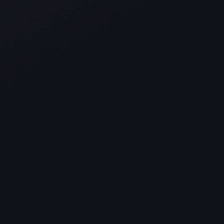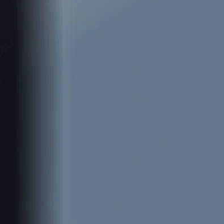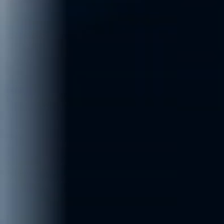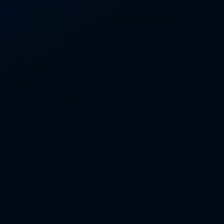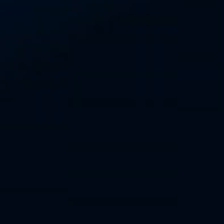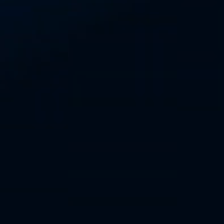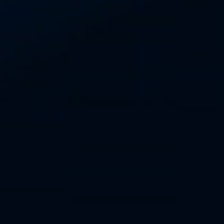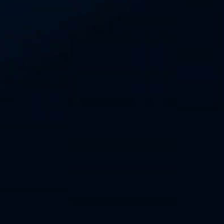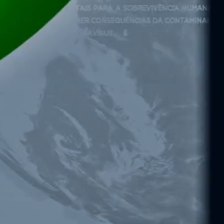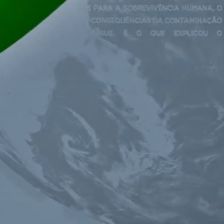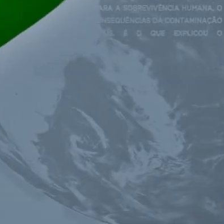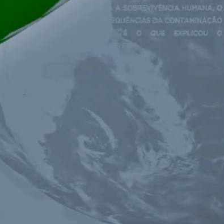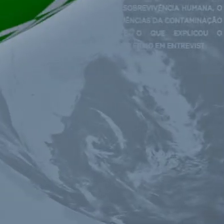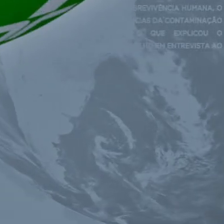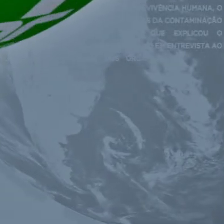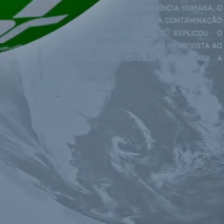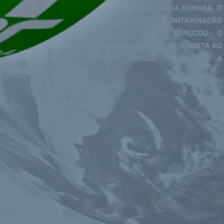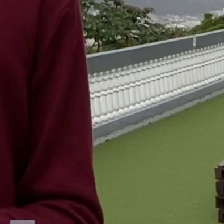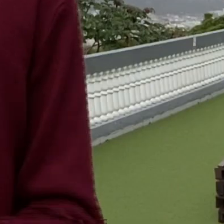e